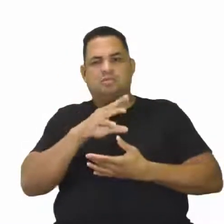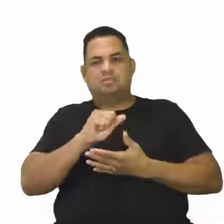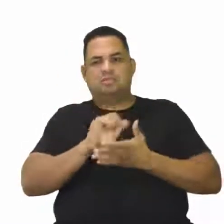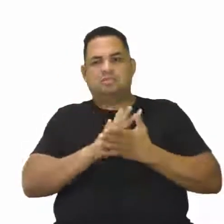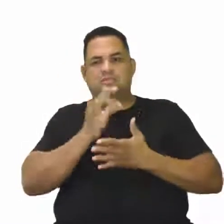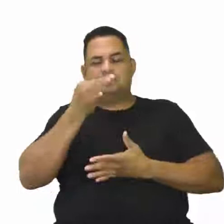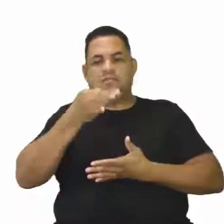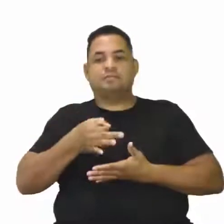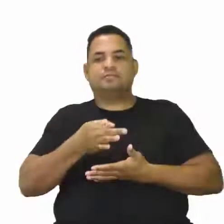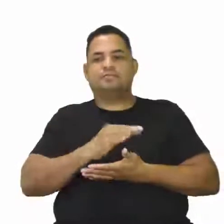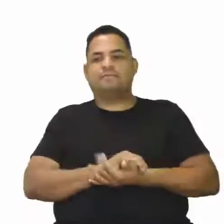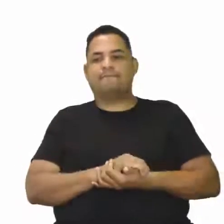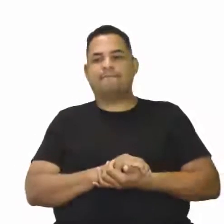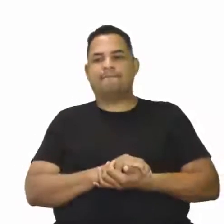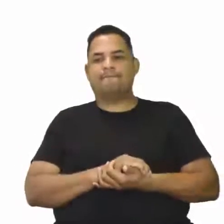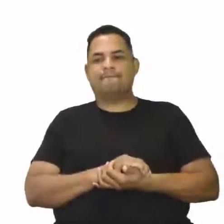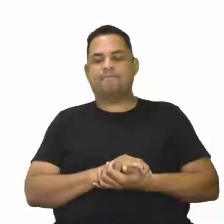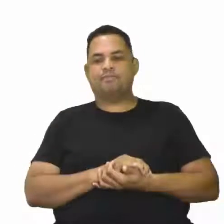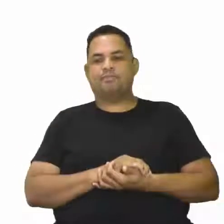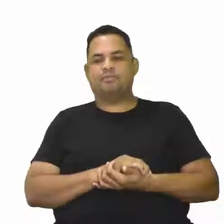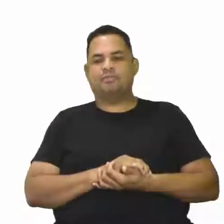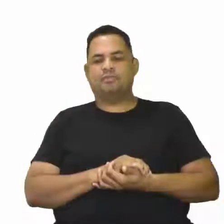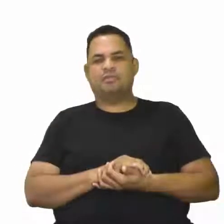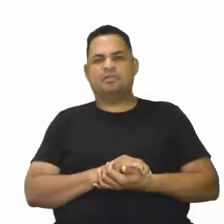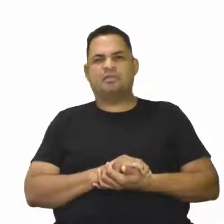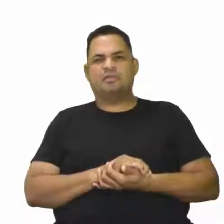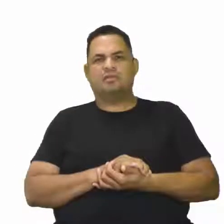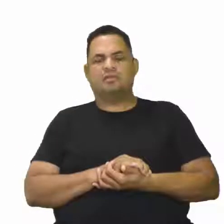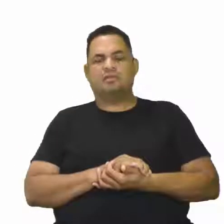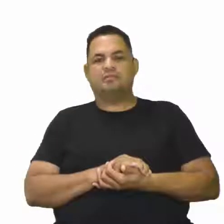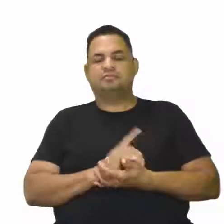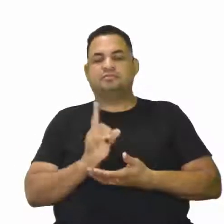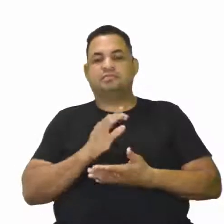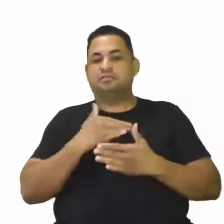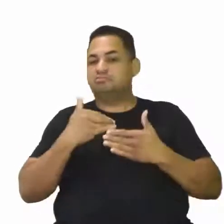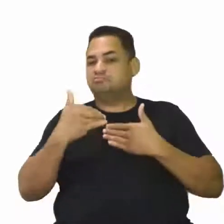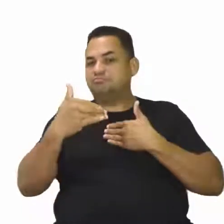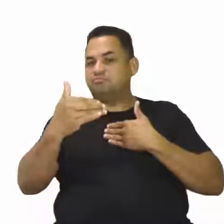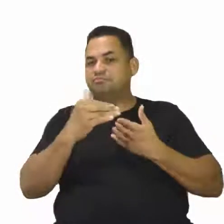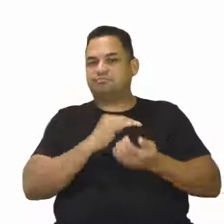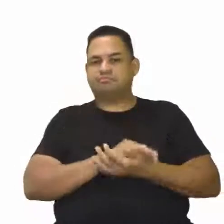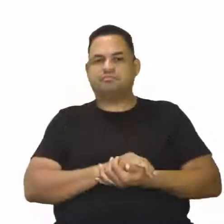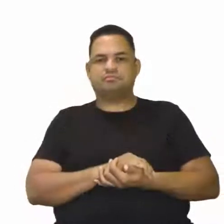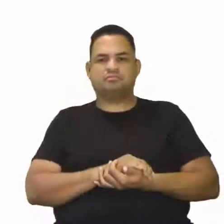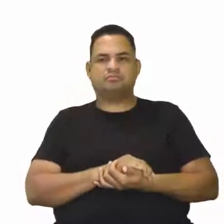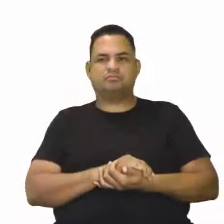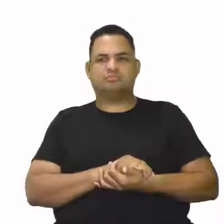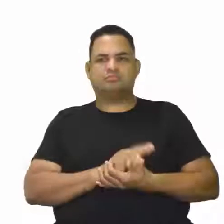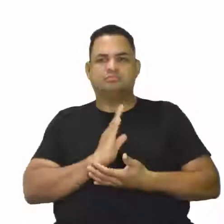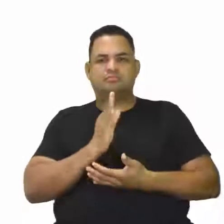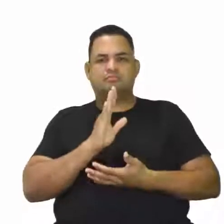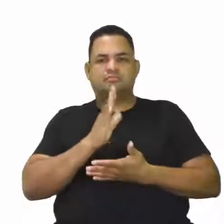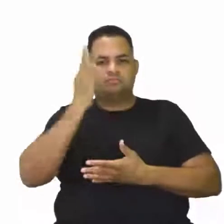uhum. Certinho. Então, nem vamos avançar tanto, né? Não. Então, a gente já